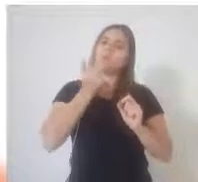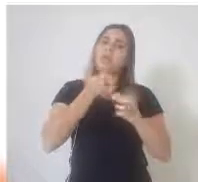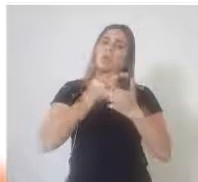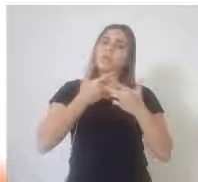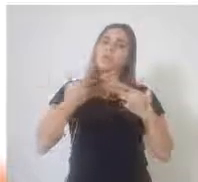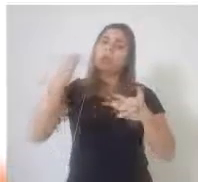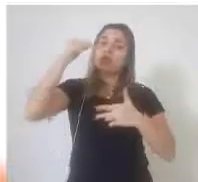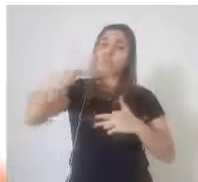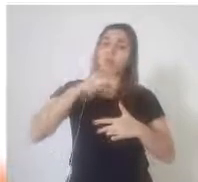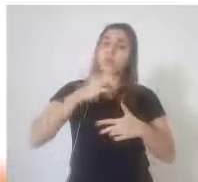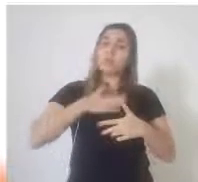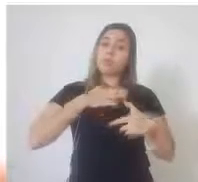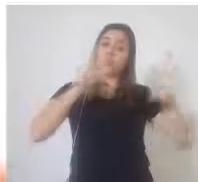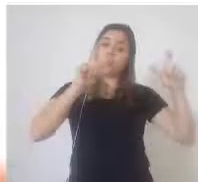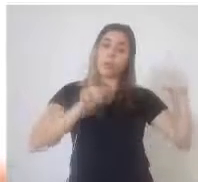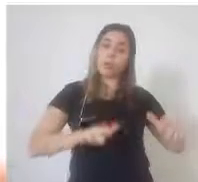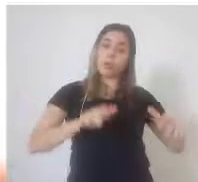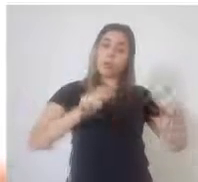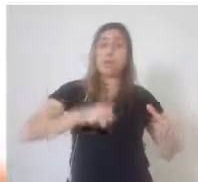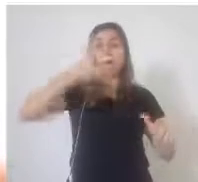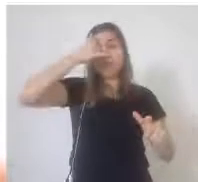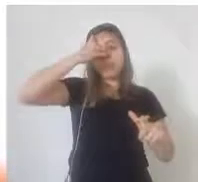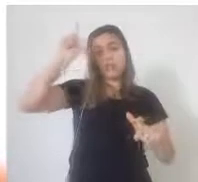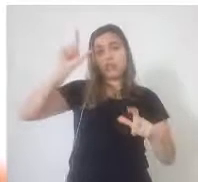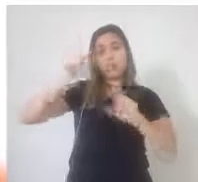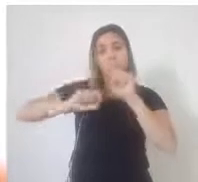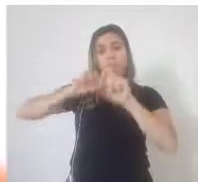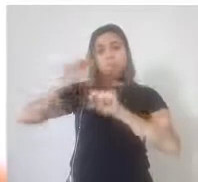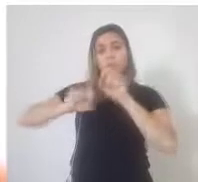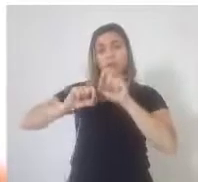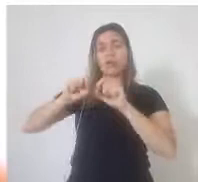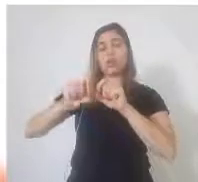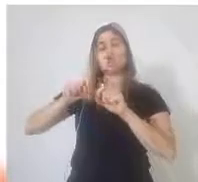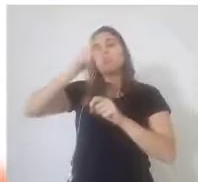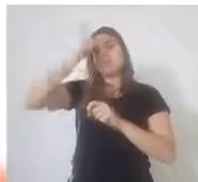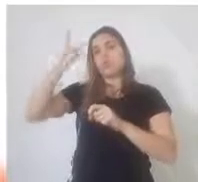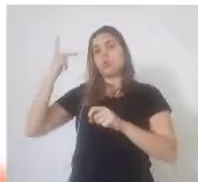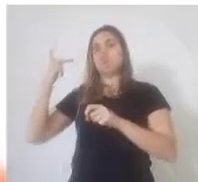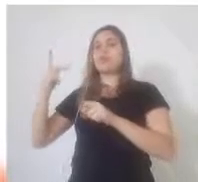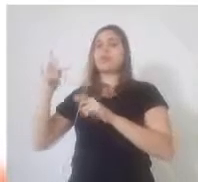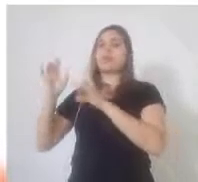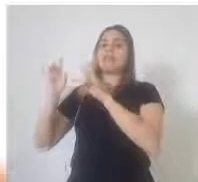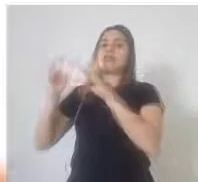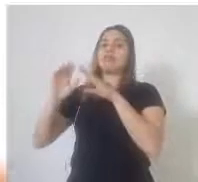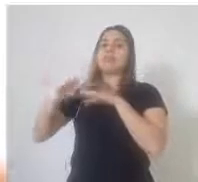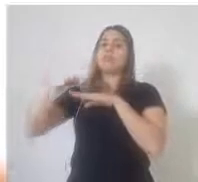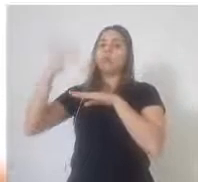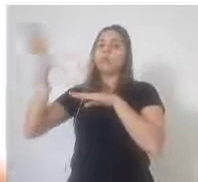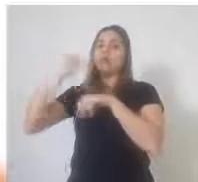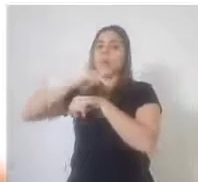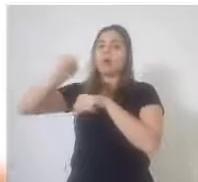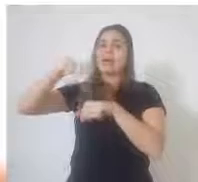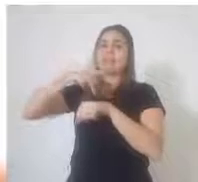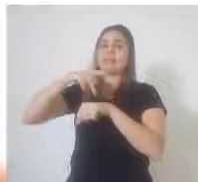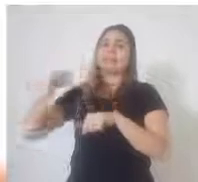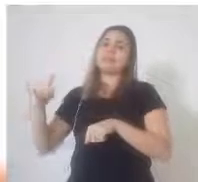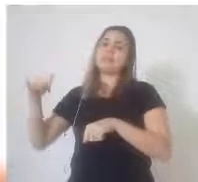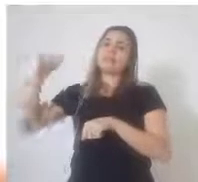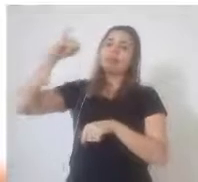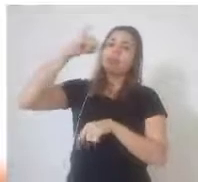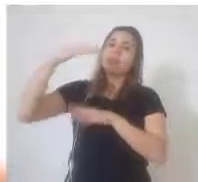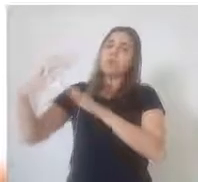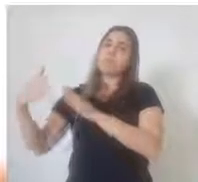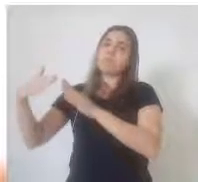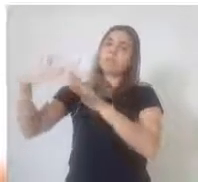região, né, da sua região próxima de você, para evitar o transporte, né, por avião ou por